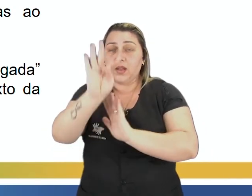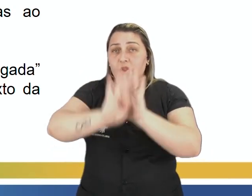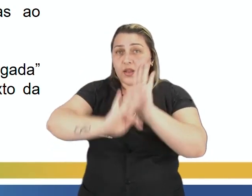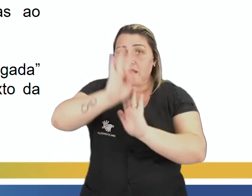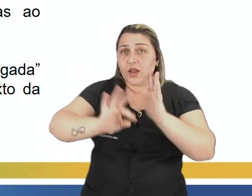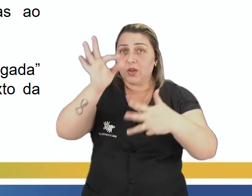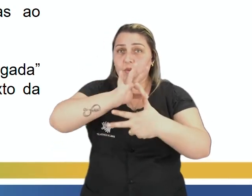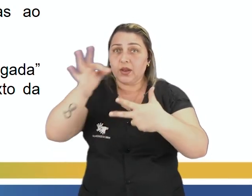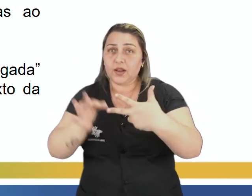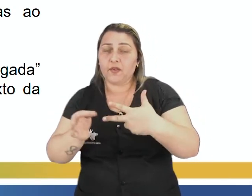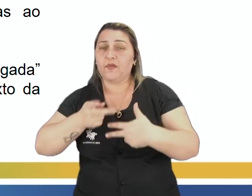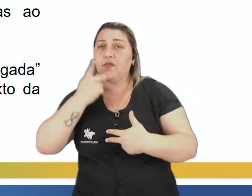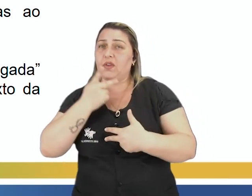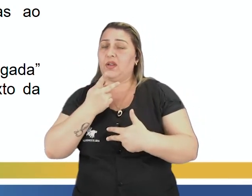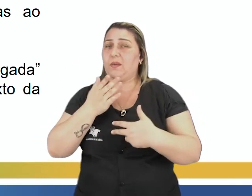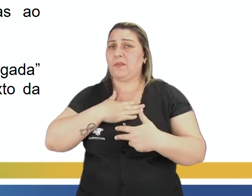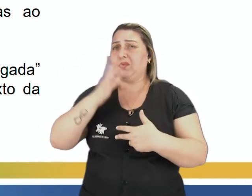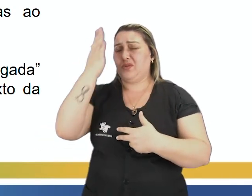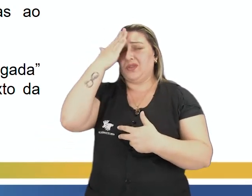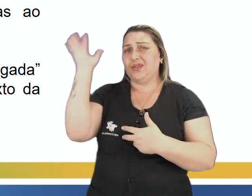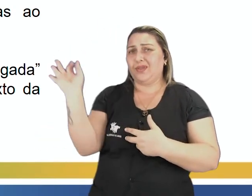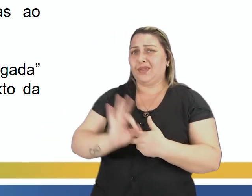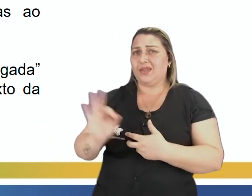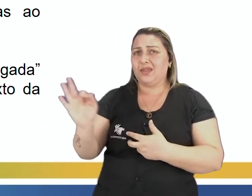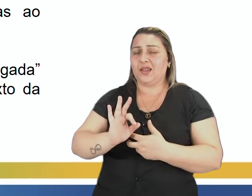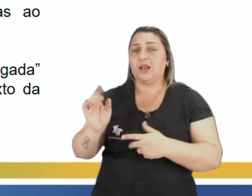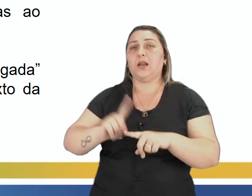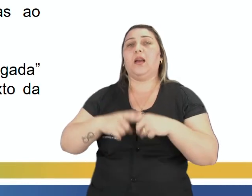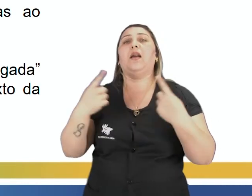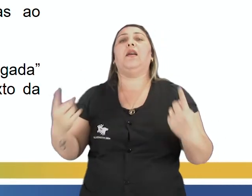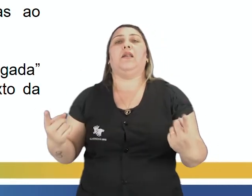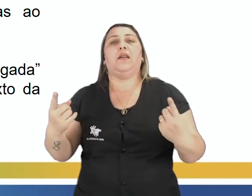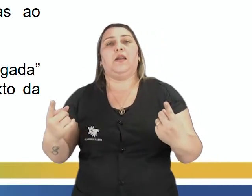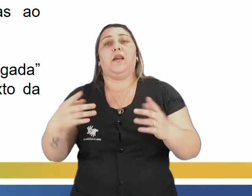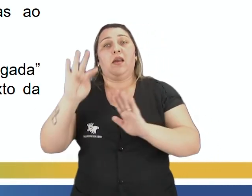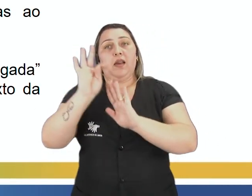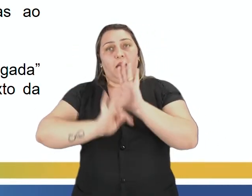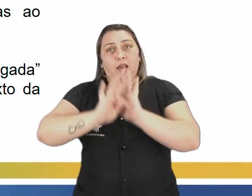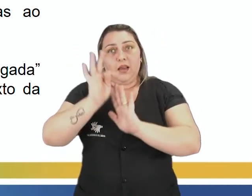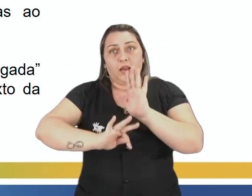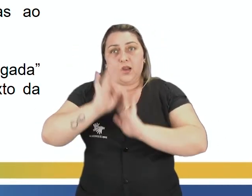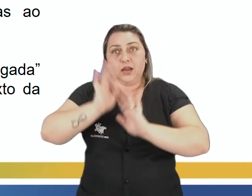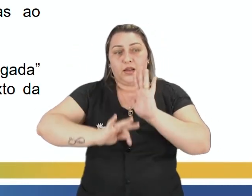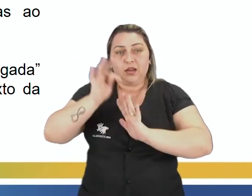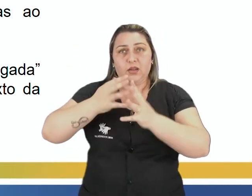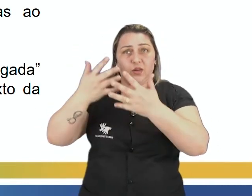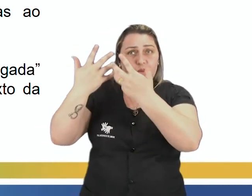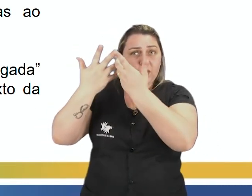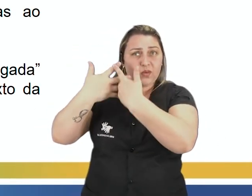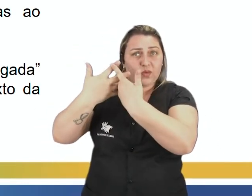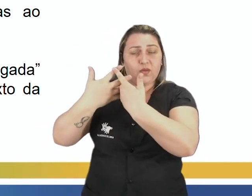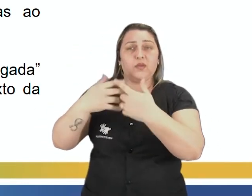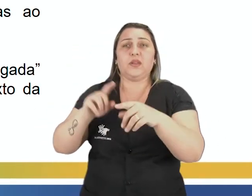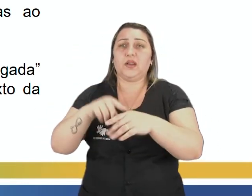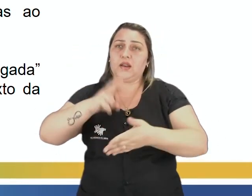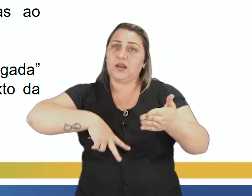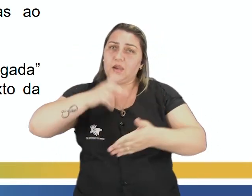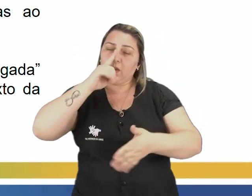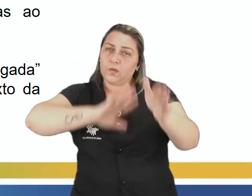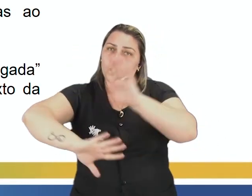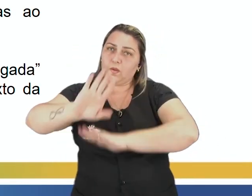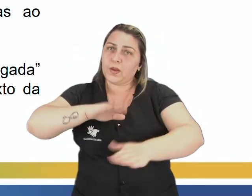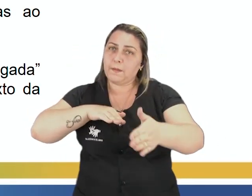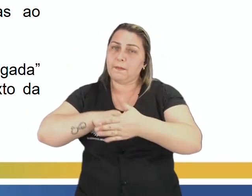texto no Enem, você fala: meu Deus, não entendi nada. É mais rebuscado. Por isso que eu falo, tome cuidado na hora da leitura. Isso impacta